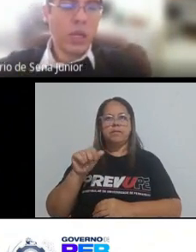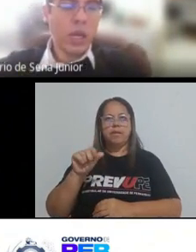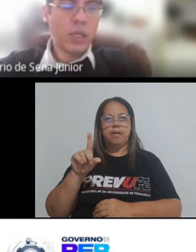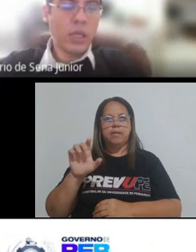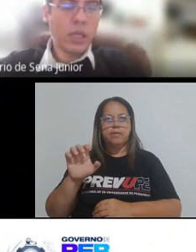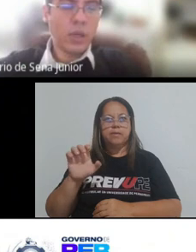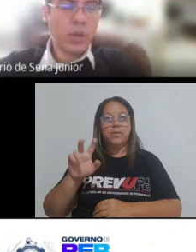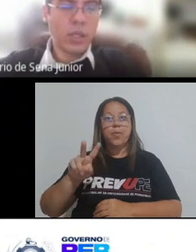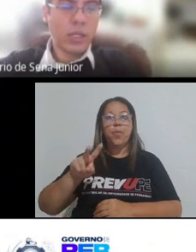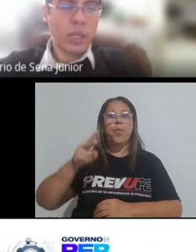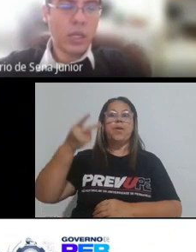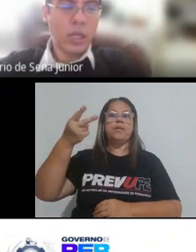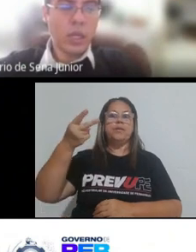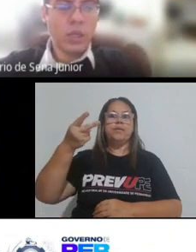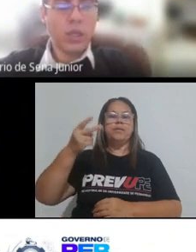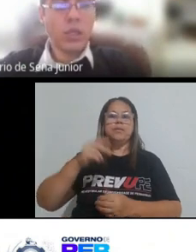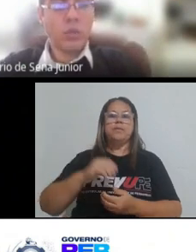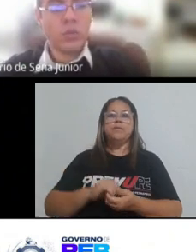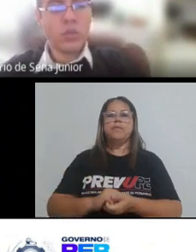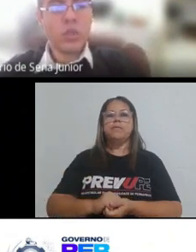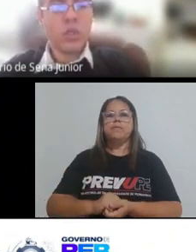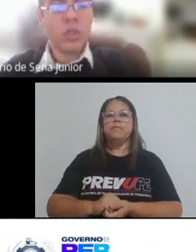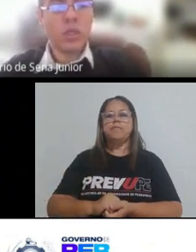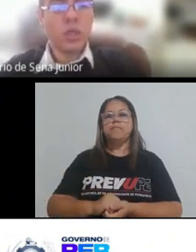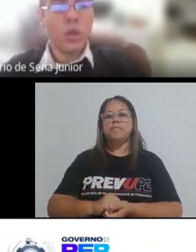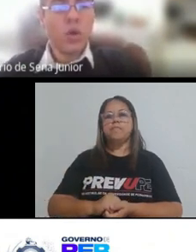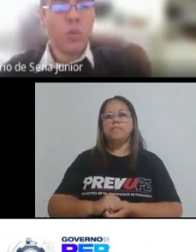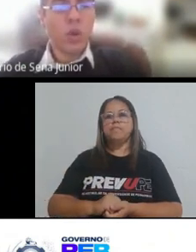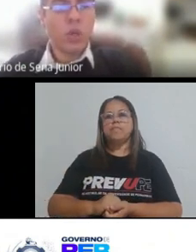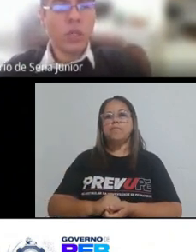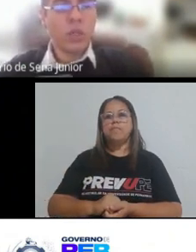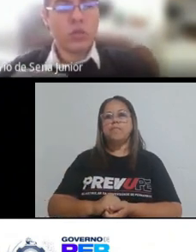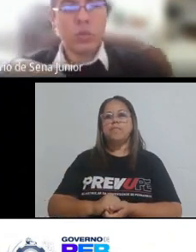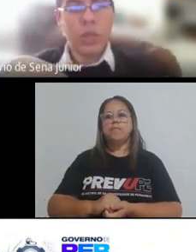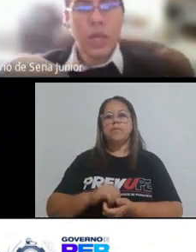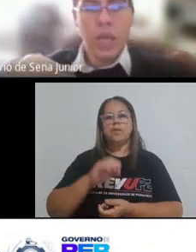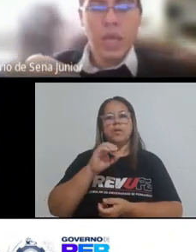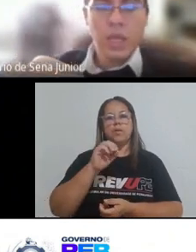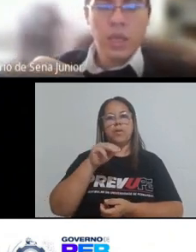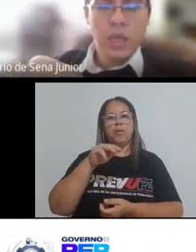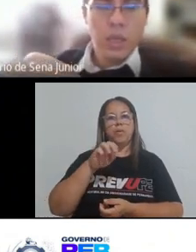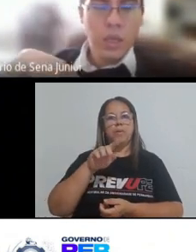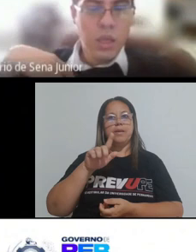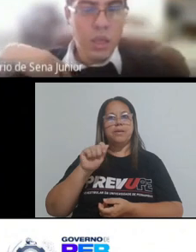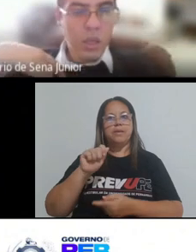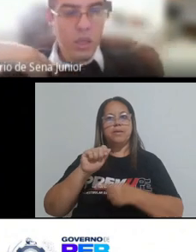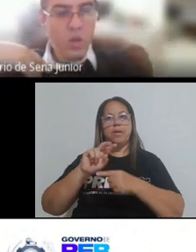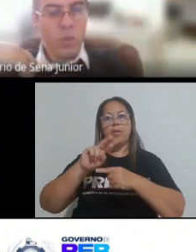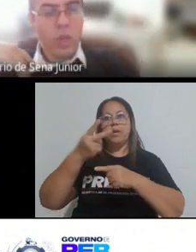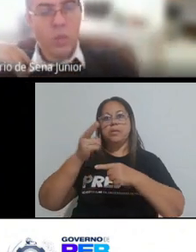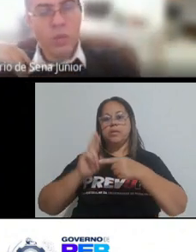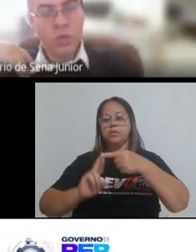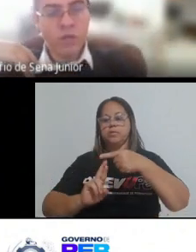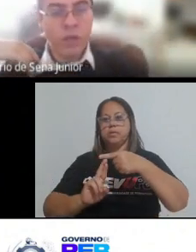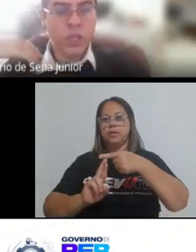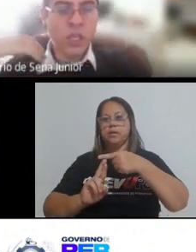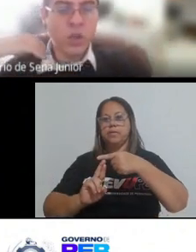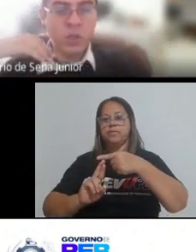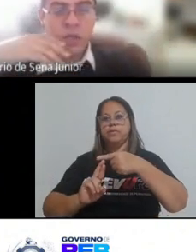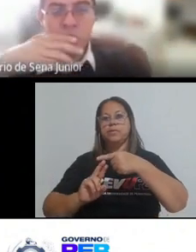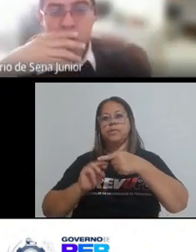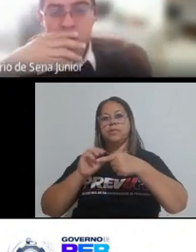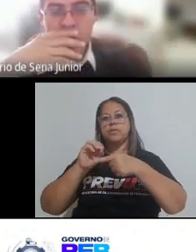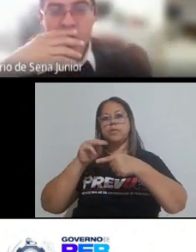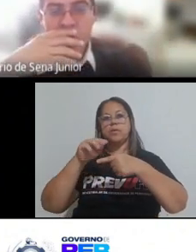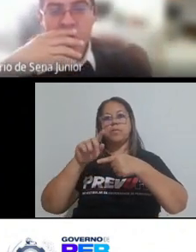quadrada quadrada em termos de ômega quadrada sobre R e ômega por sua vez é